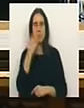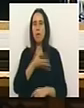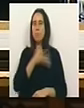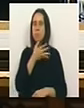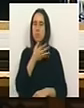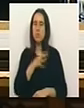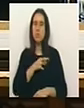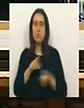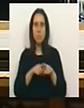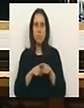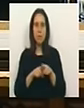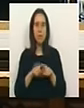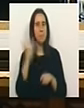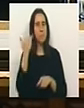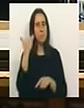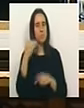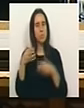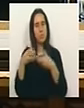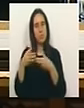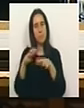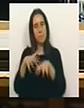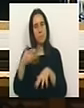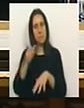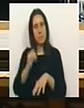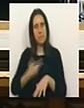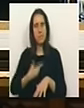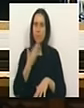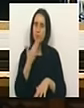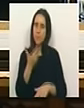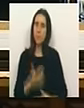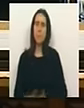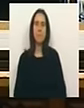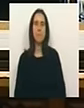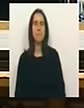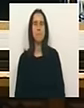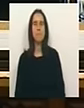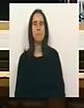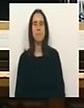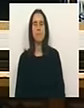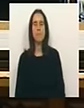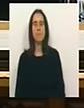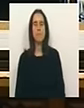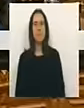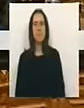Sr. Deputado Pedro Passos Coelho, do Grupo Parlamentar do PSD, faz favor.